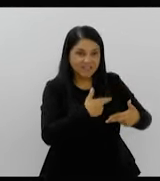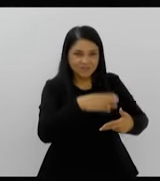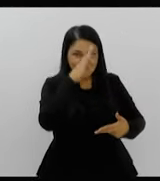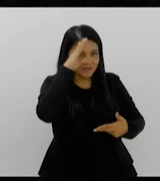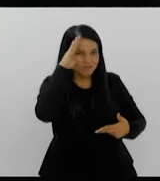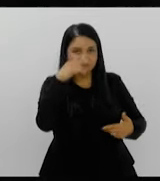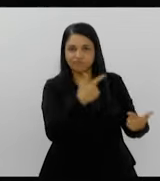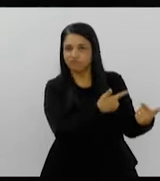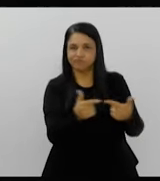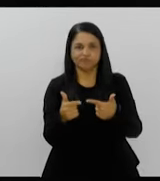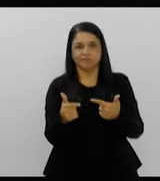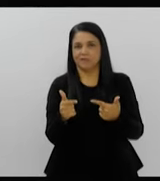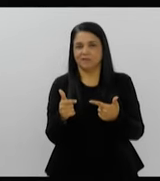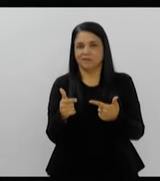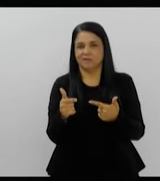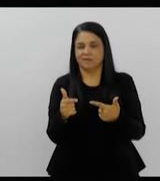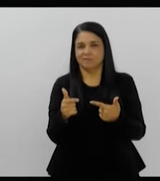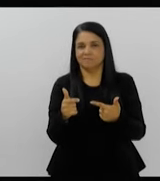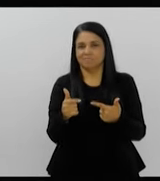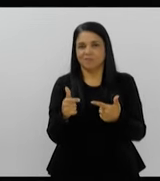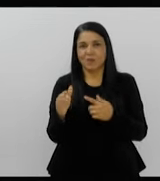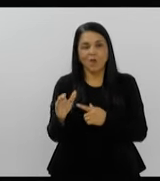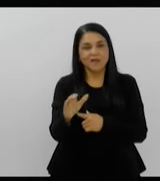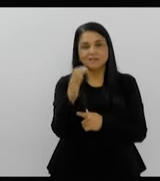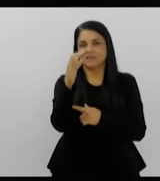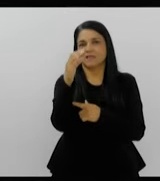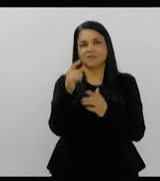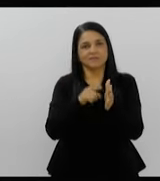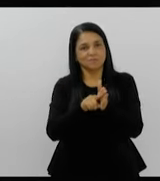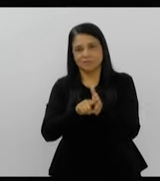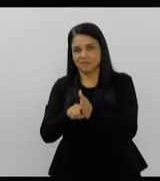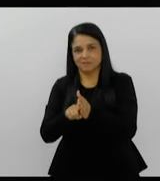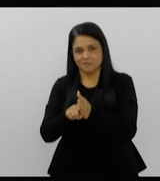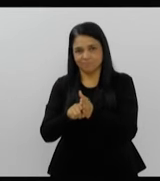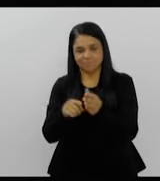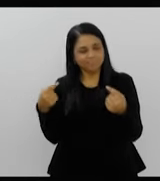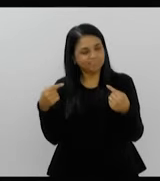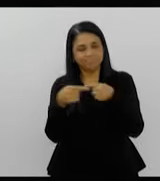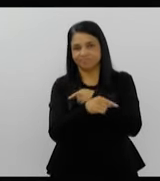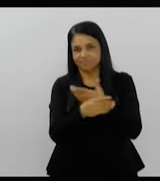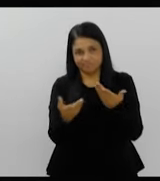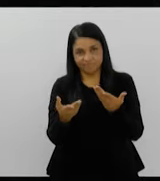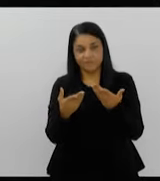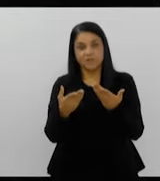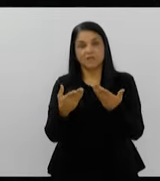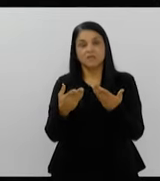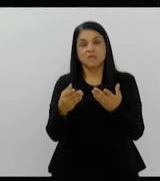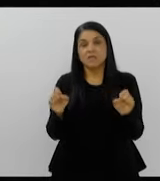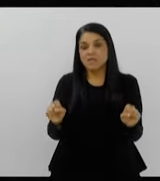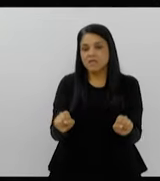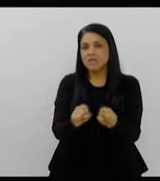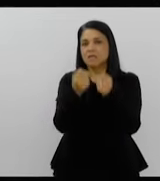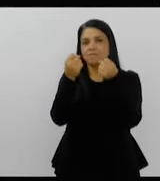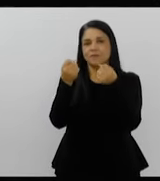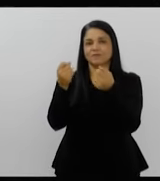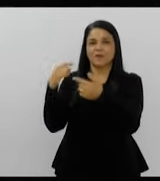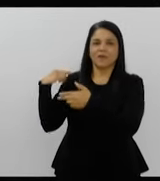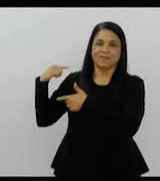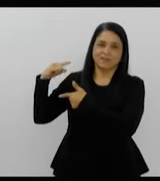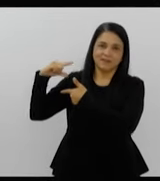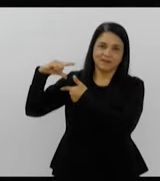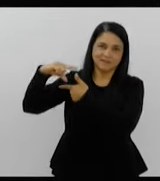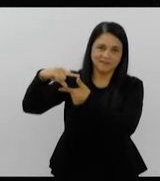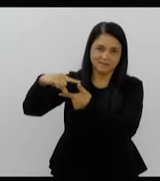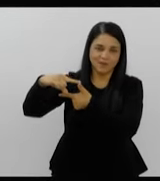as fazedoras e os fazedores de ciência aqui do Estado do Rio de Janeiro, rompendo, portanto, uma tradição que há muitos